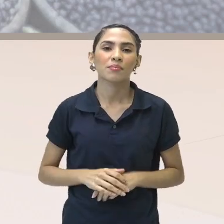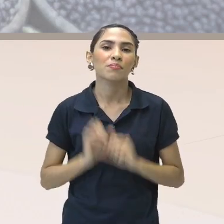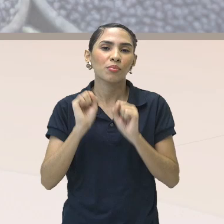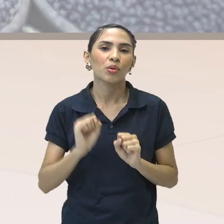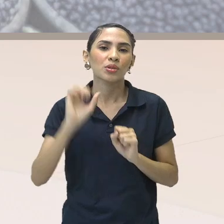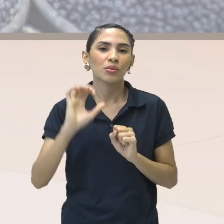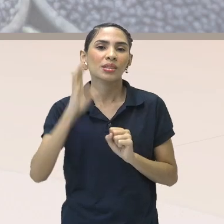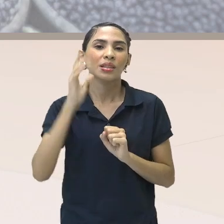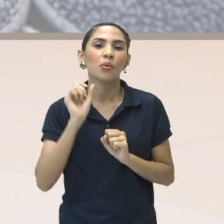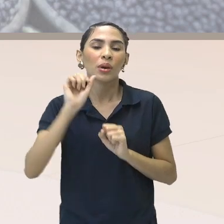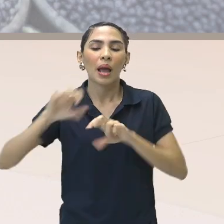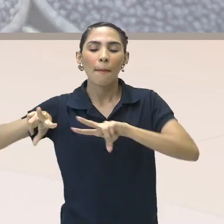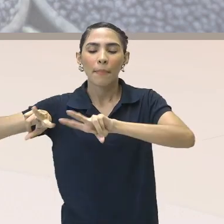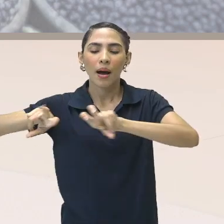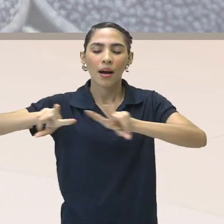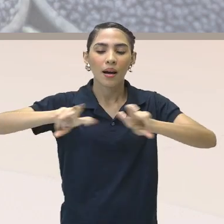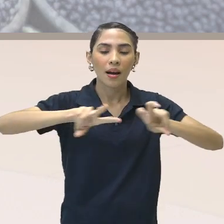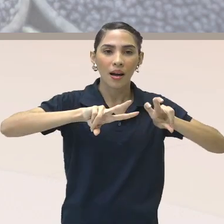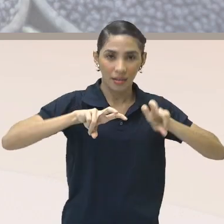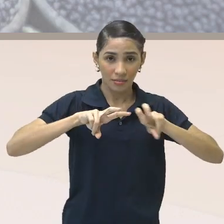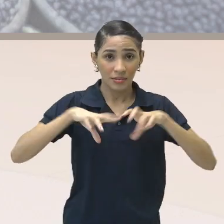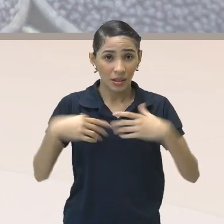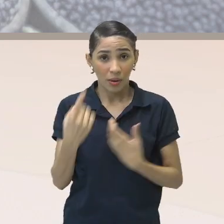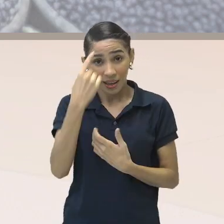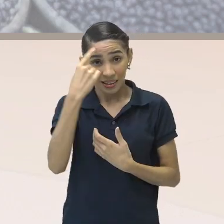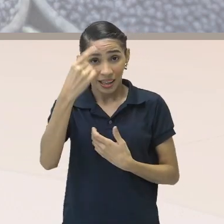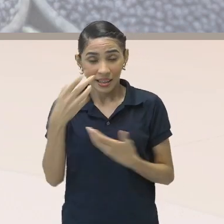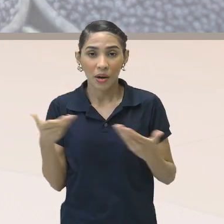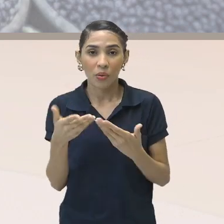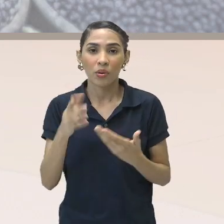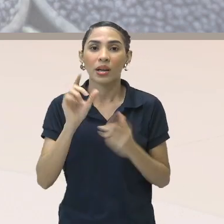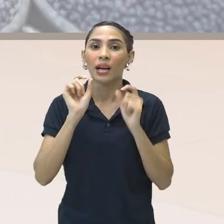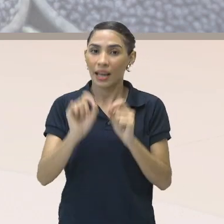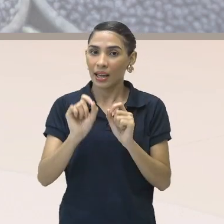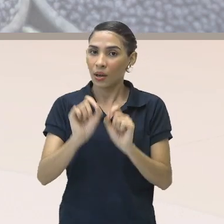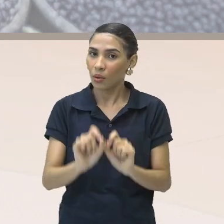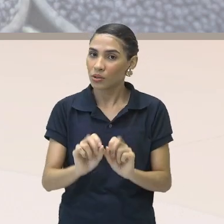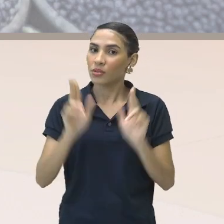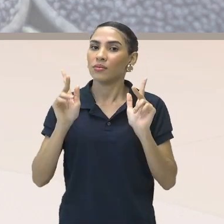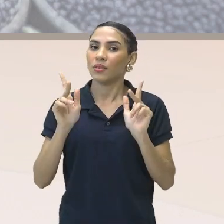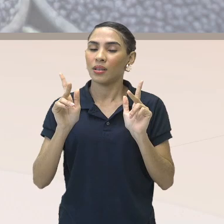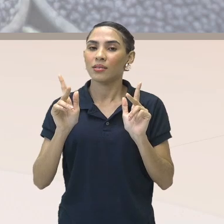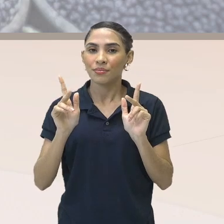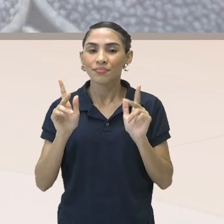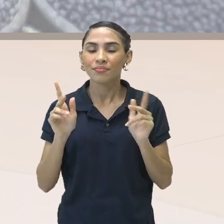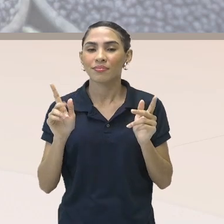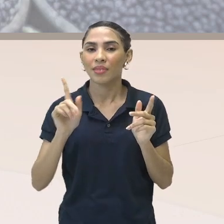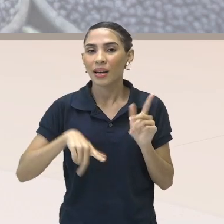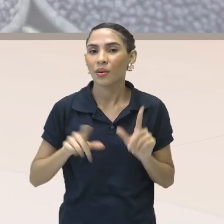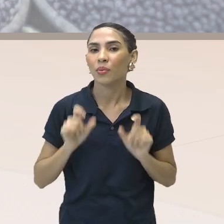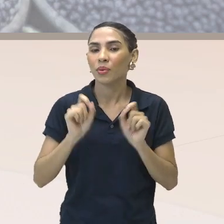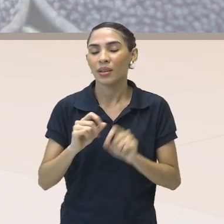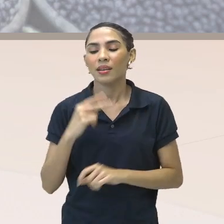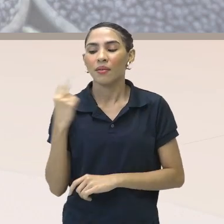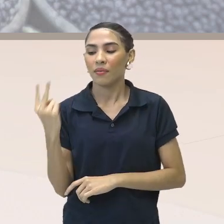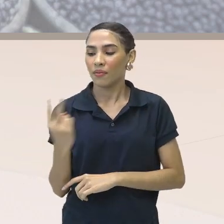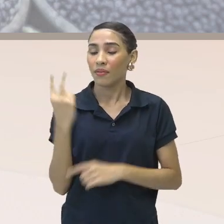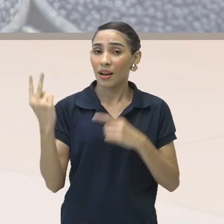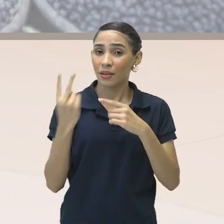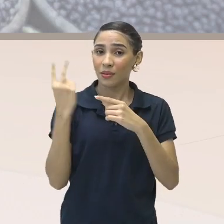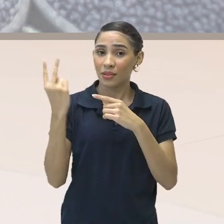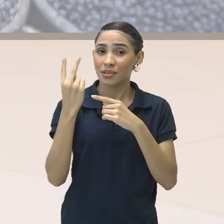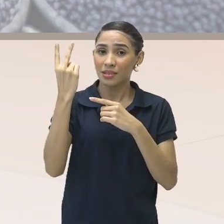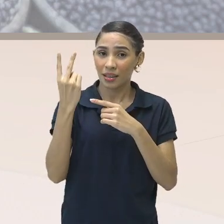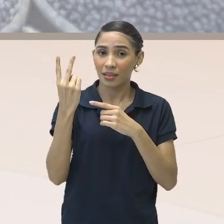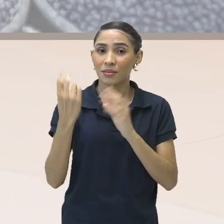questão exploratória mesmo. Né? E a ideia agora, como a gente já sabe, é outra. Né? A ideia agora é valorizar